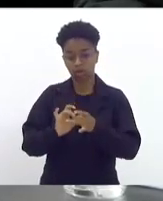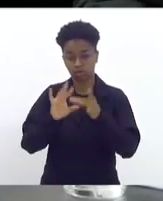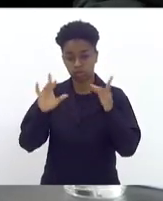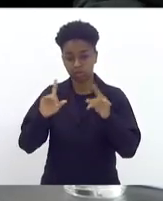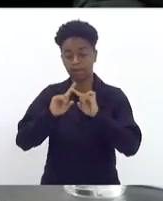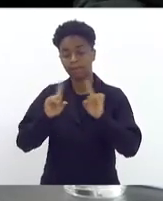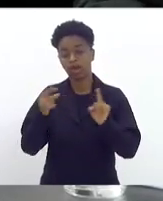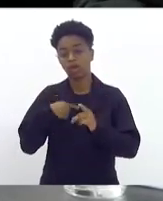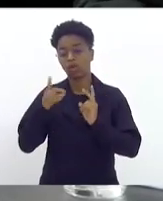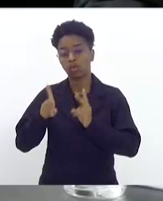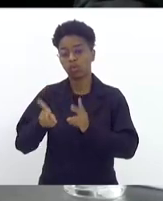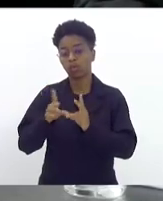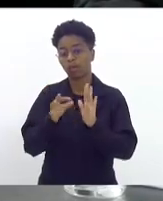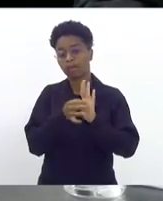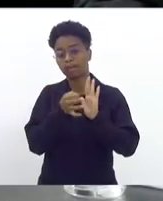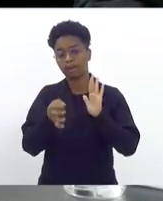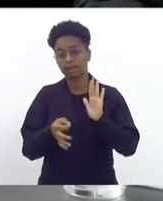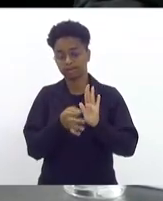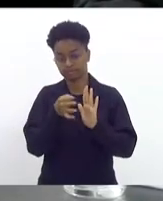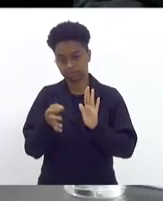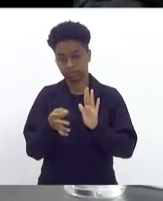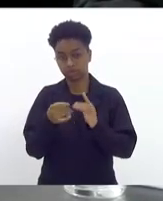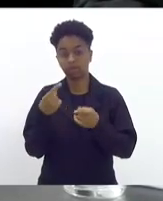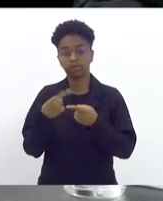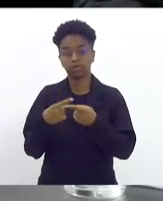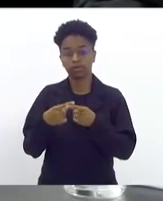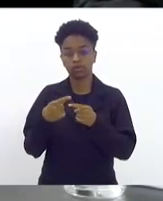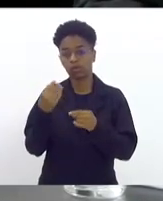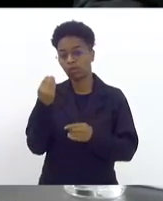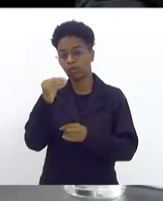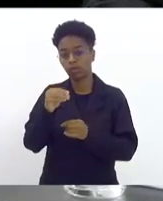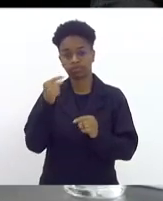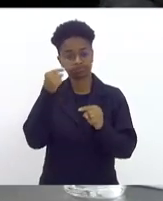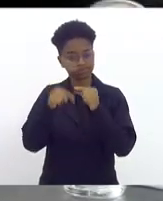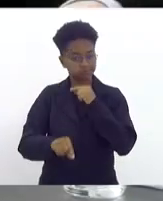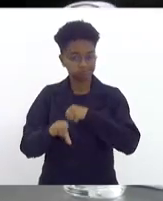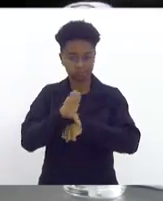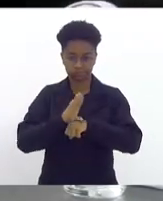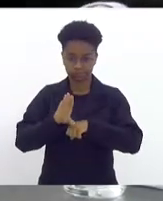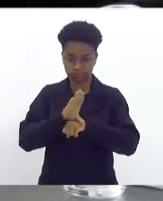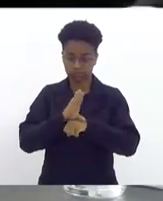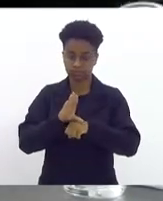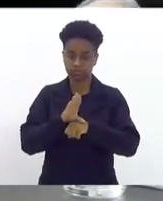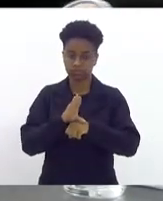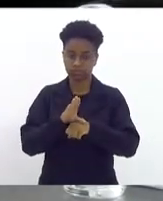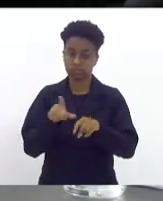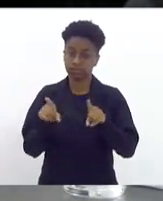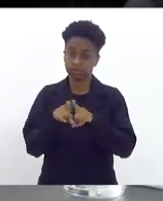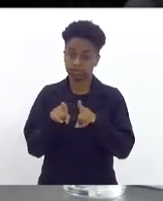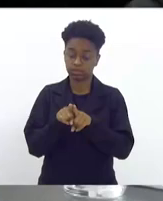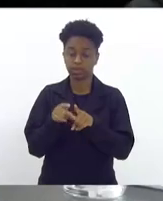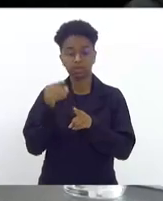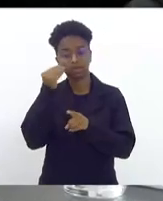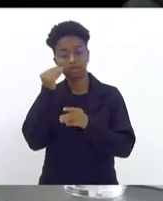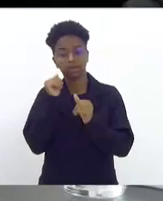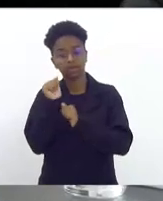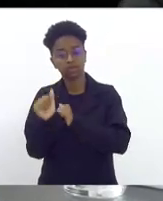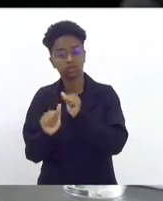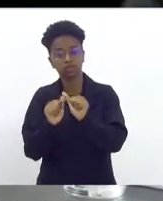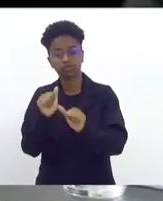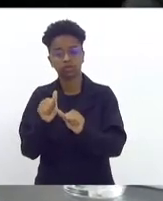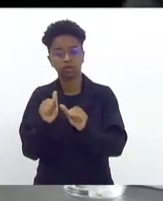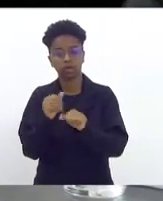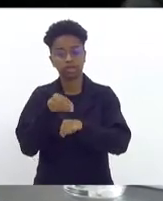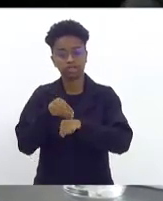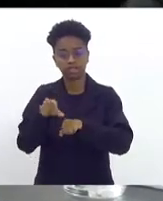vou manter o meu parecer no sentido de dar pela inconstitucionalidade e concluindo pela transformação indicação